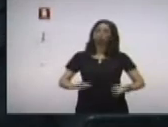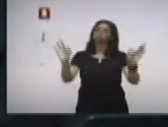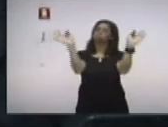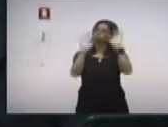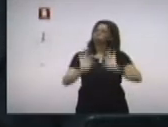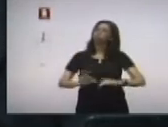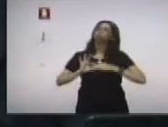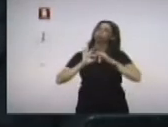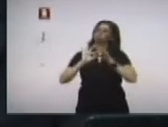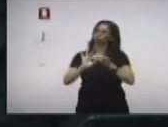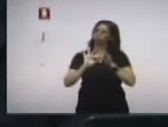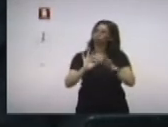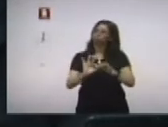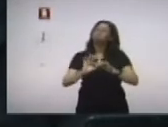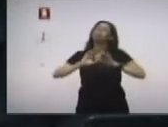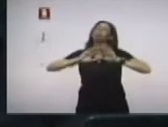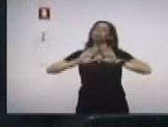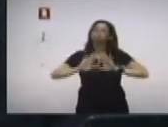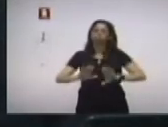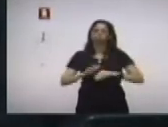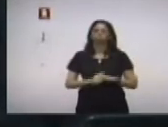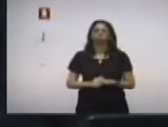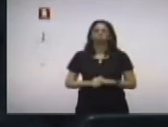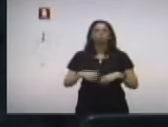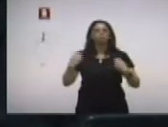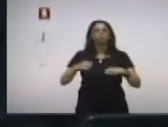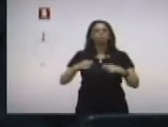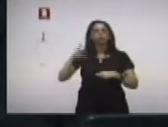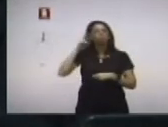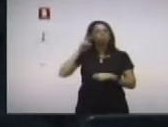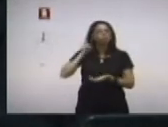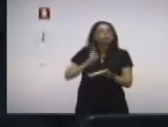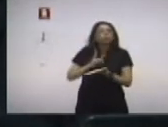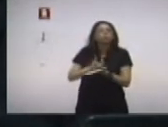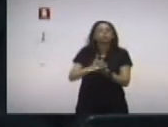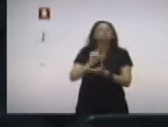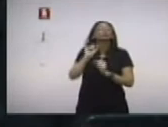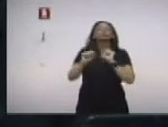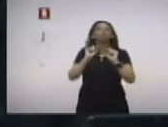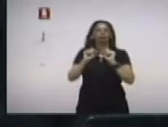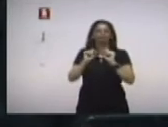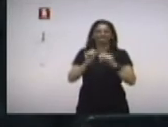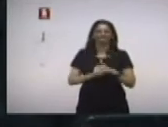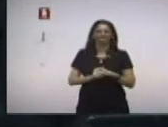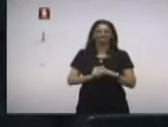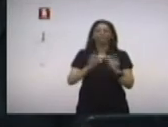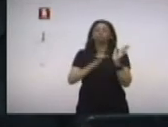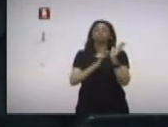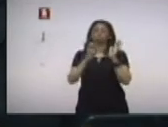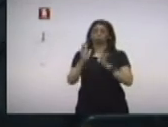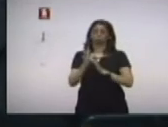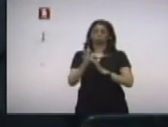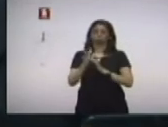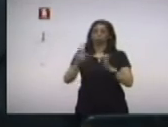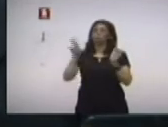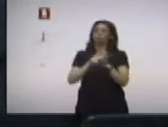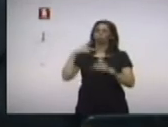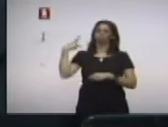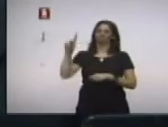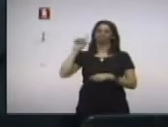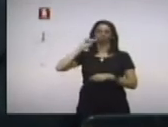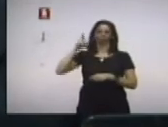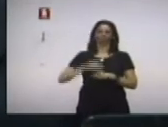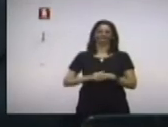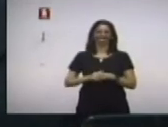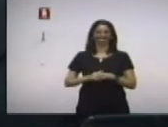União mas sem se esquecer dos exemplos de do grande aniversariante e de quem realmente merece